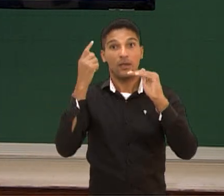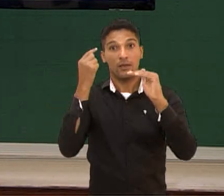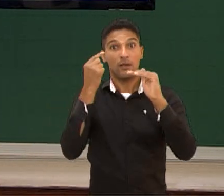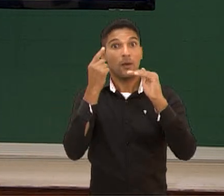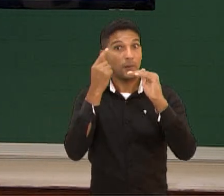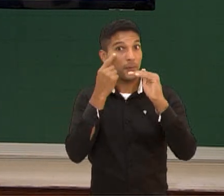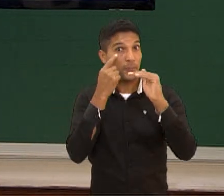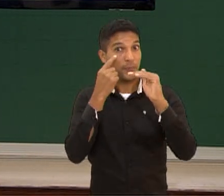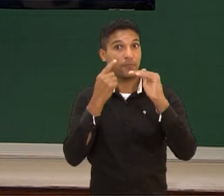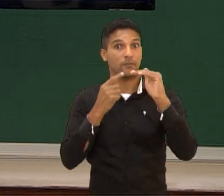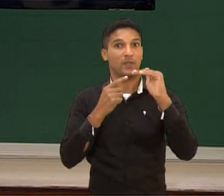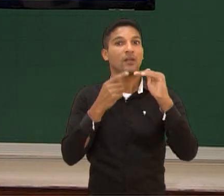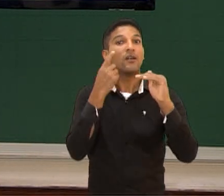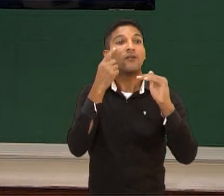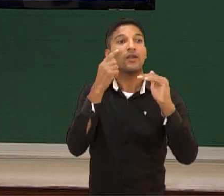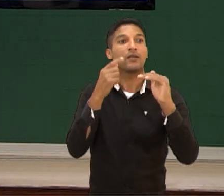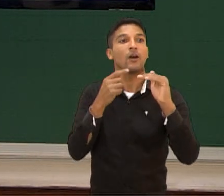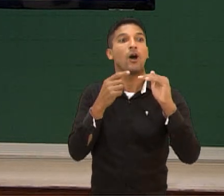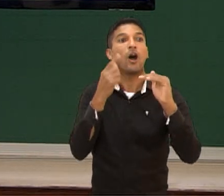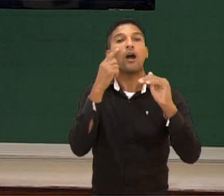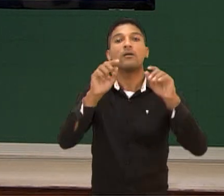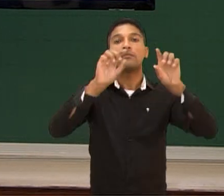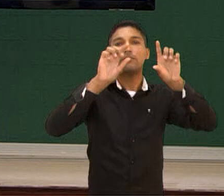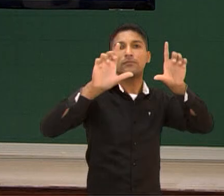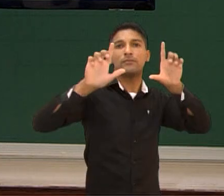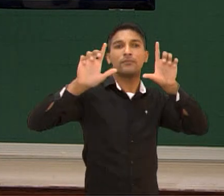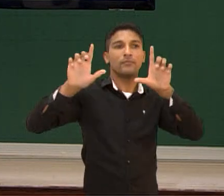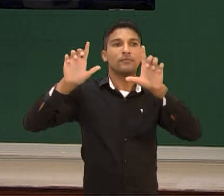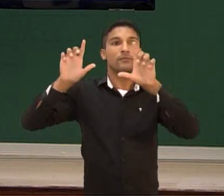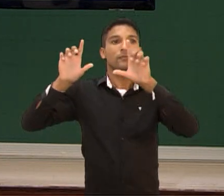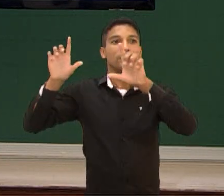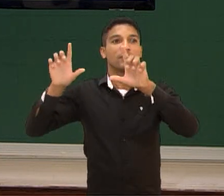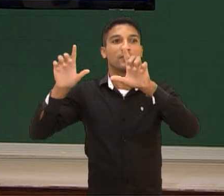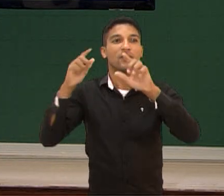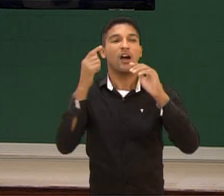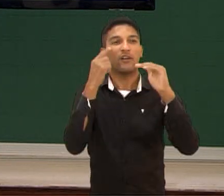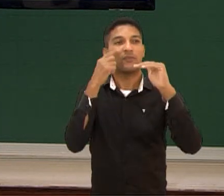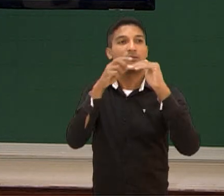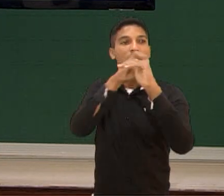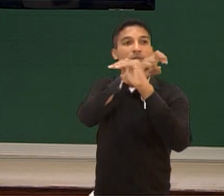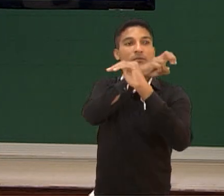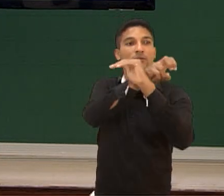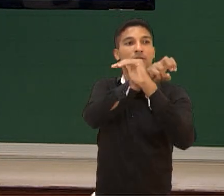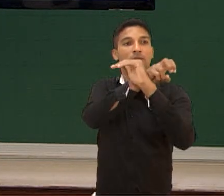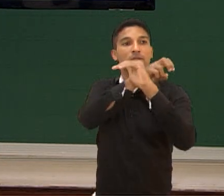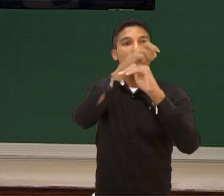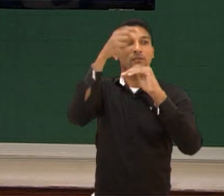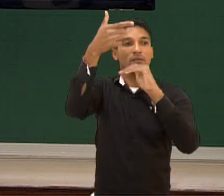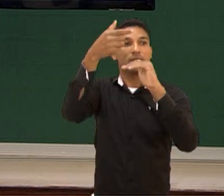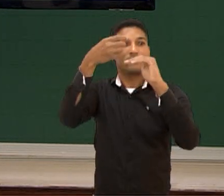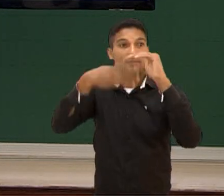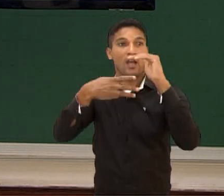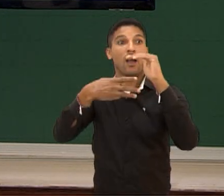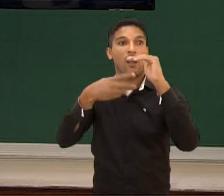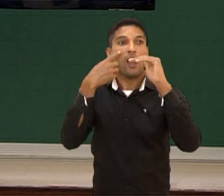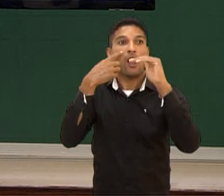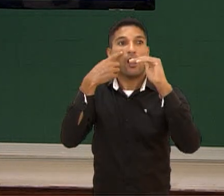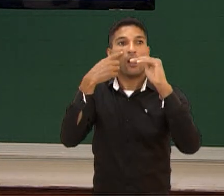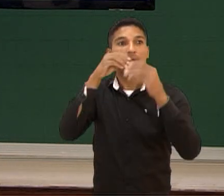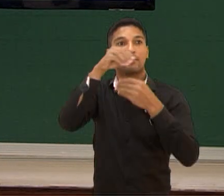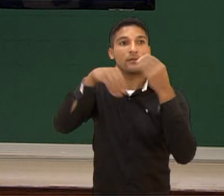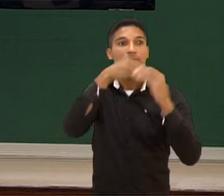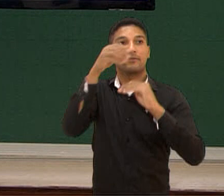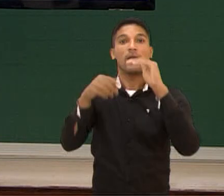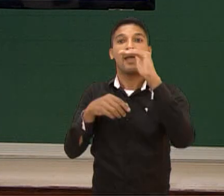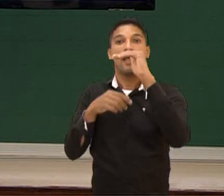número menor do que um inteiro, certo? Ou seja, numerador menor do que o denominador. E